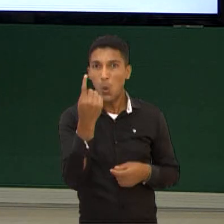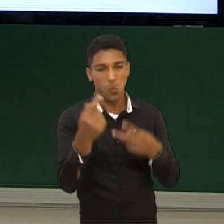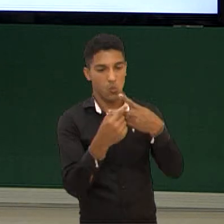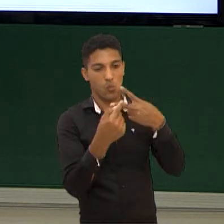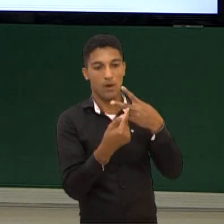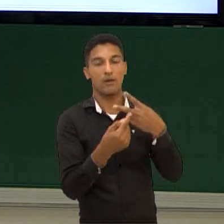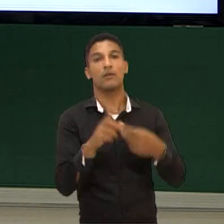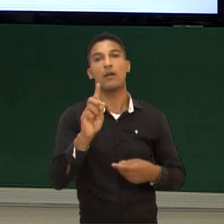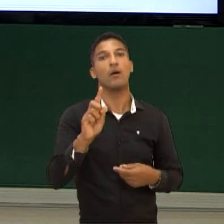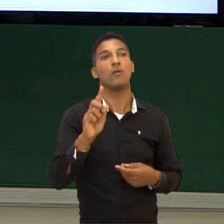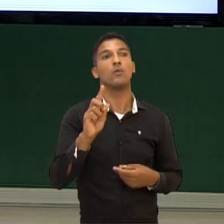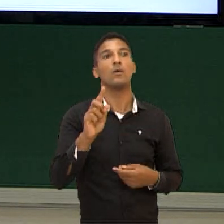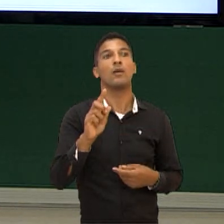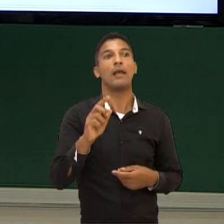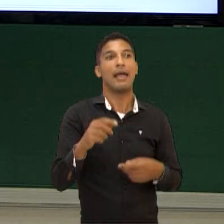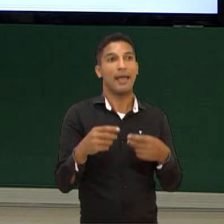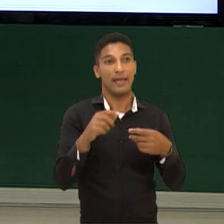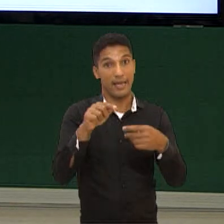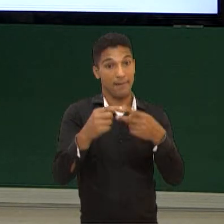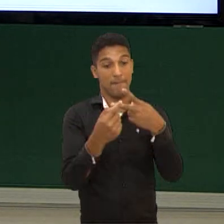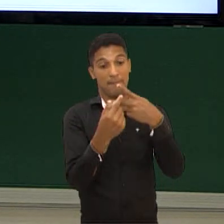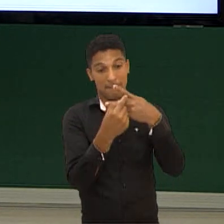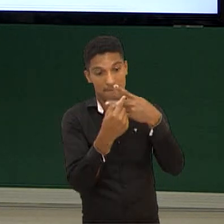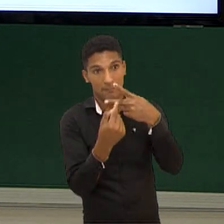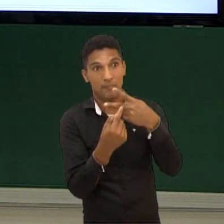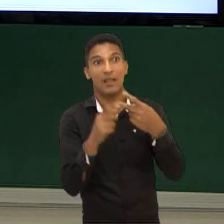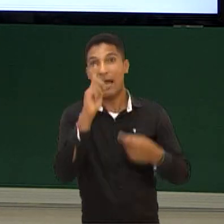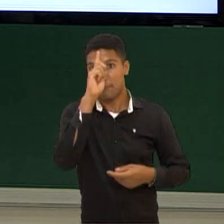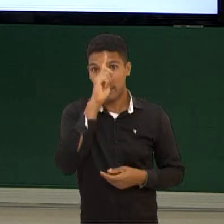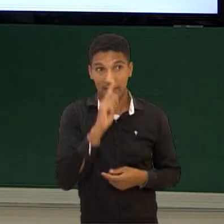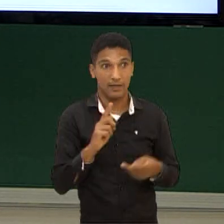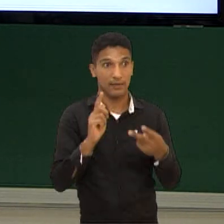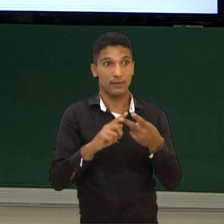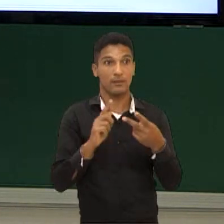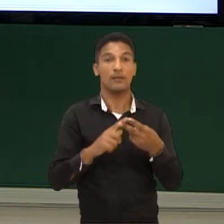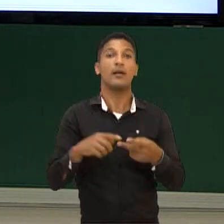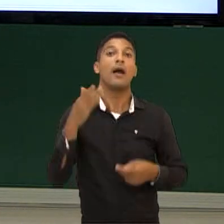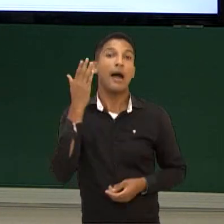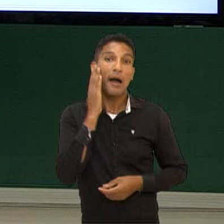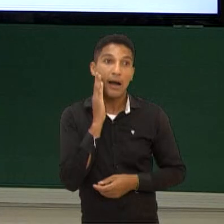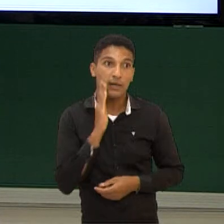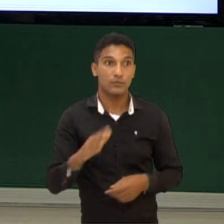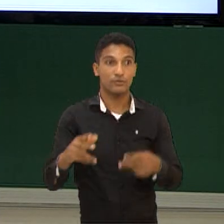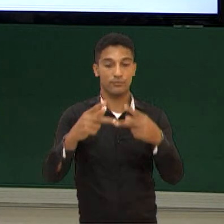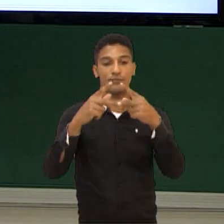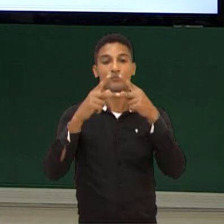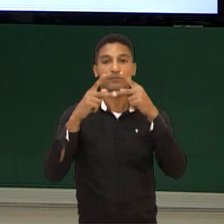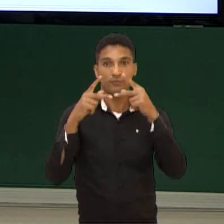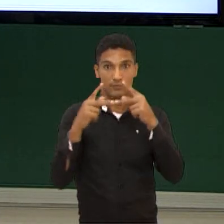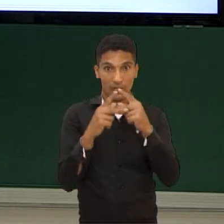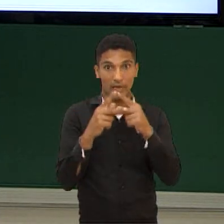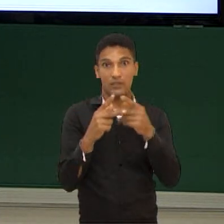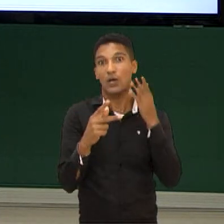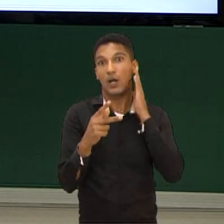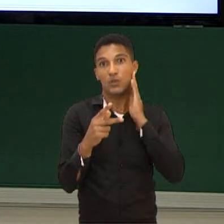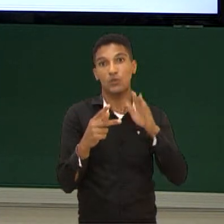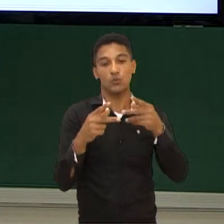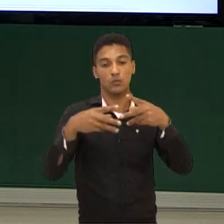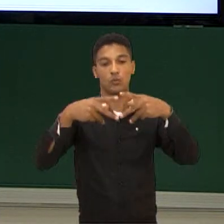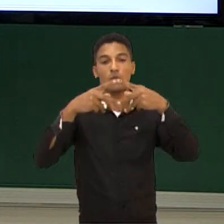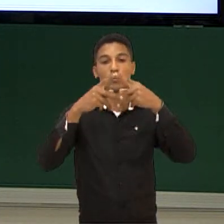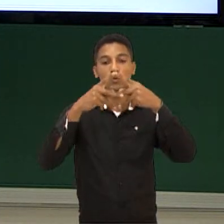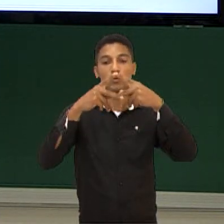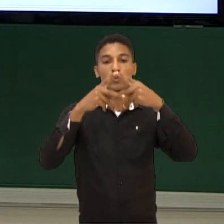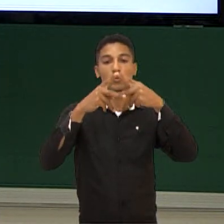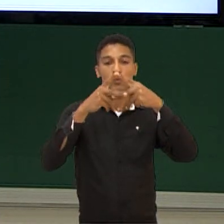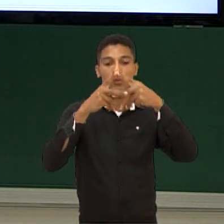quero saber a medida do triângulo equilátero amarelo e quero saber a medida do triângulo equilátero azul.